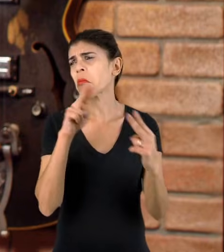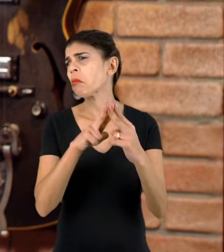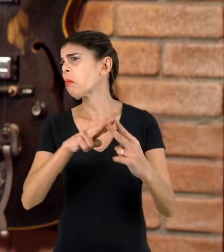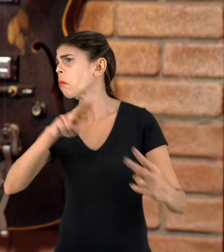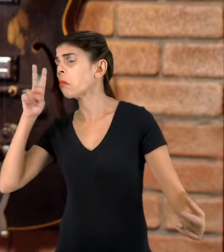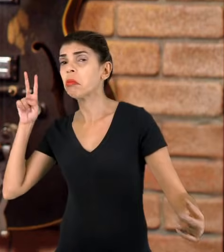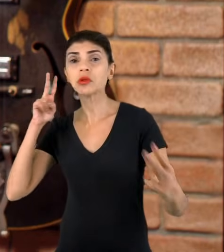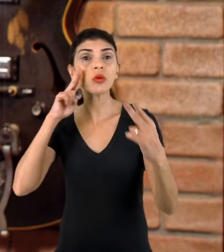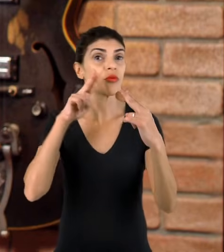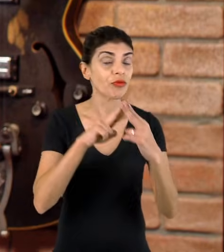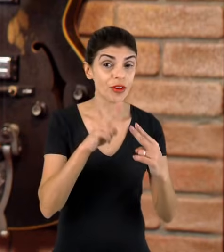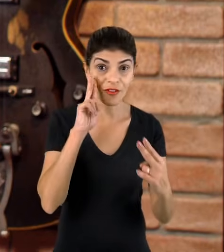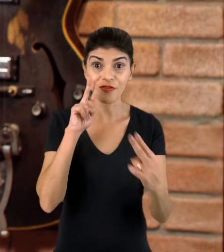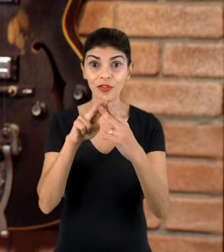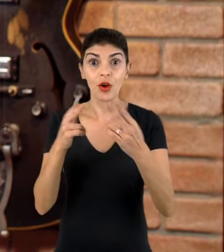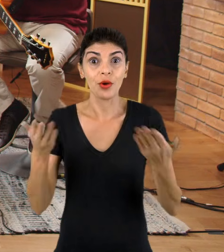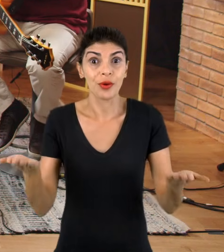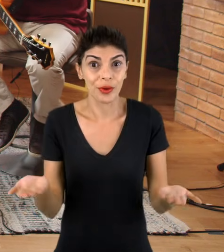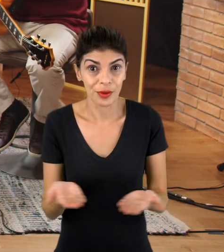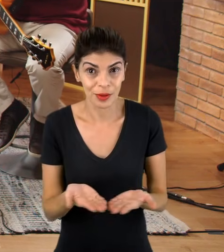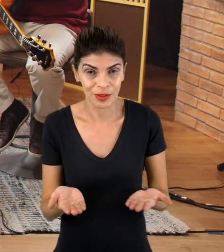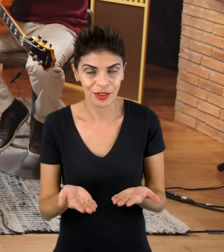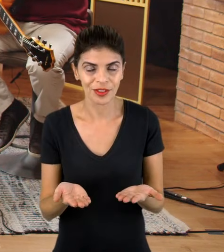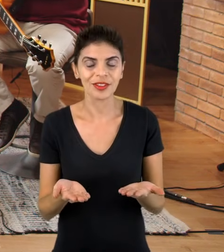nos falamos, nunca mais nos vimos. Estamos nos vendo hoje.